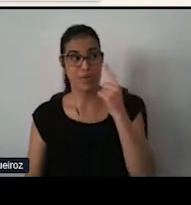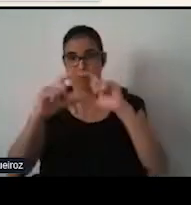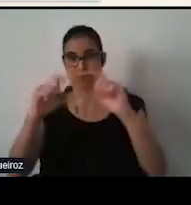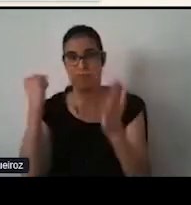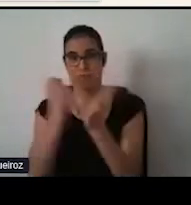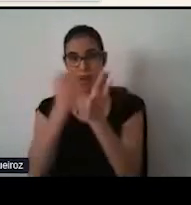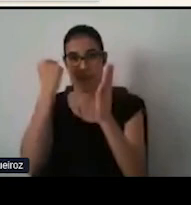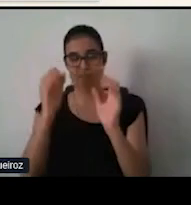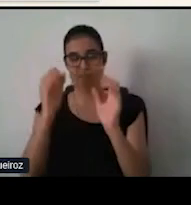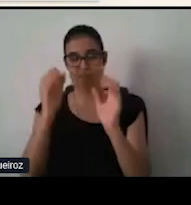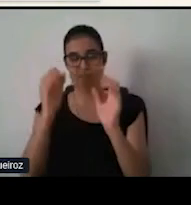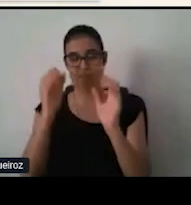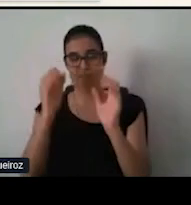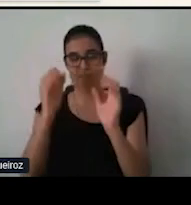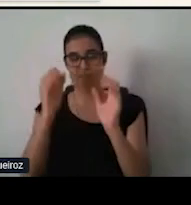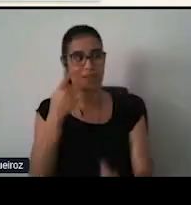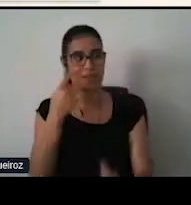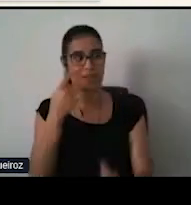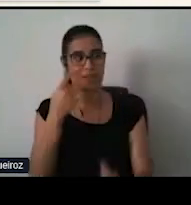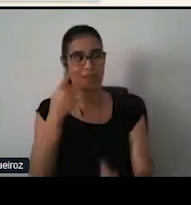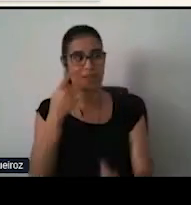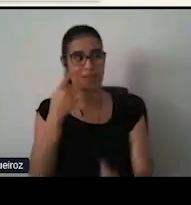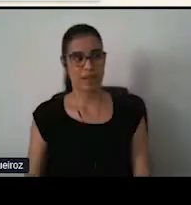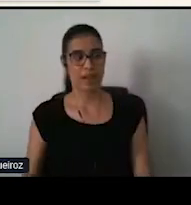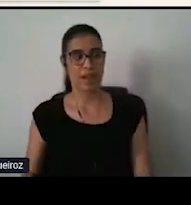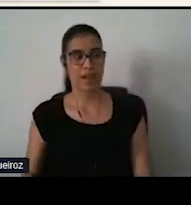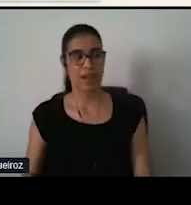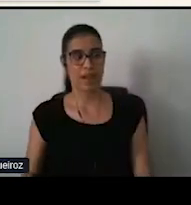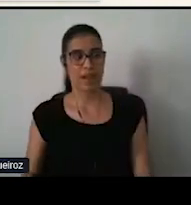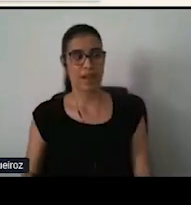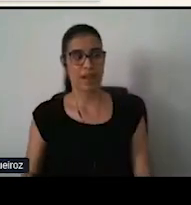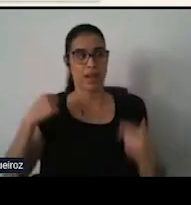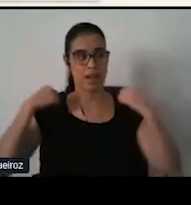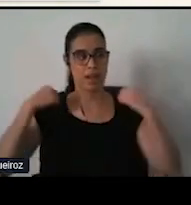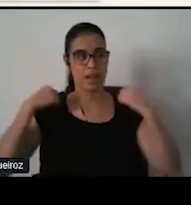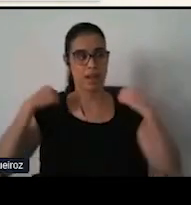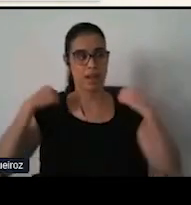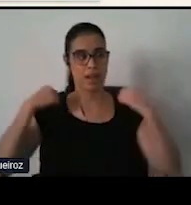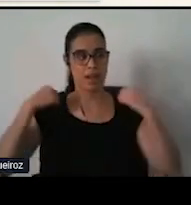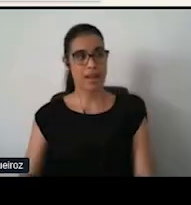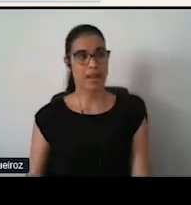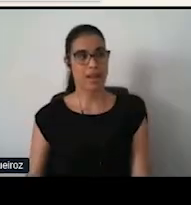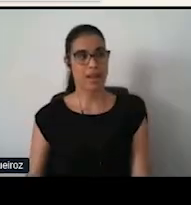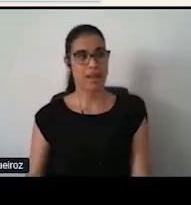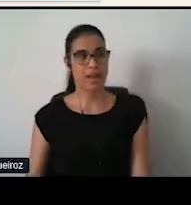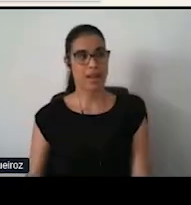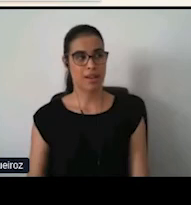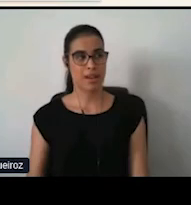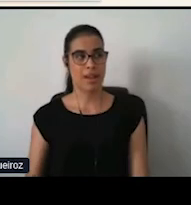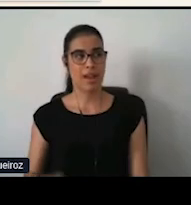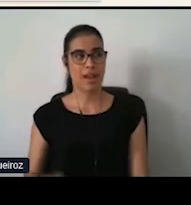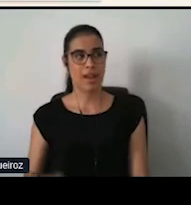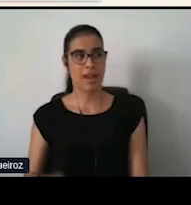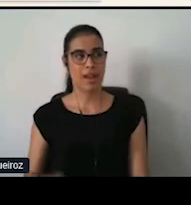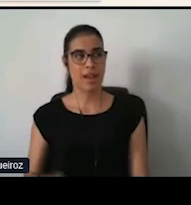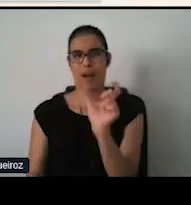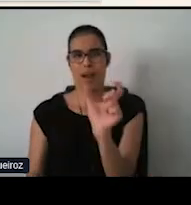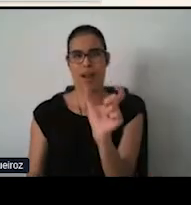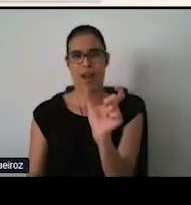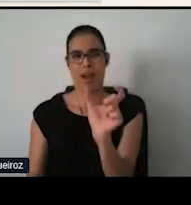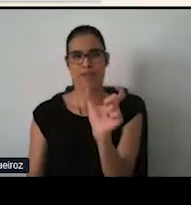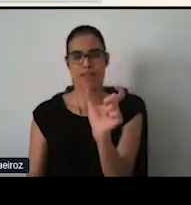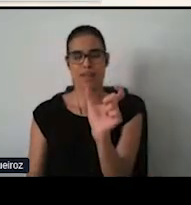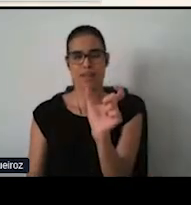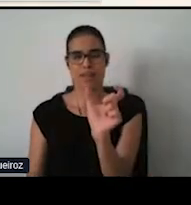é A11Y, né? Começa com A11Y, que é meio que traduz-se para se